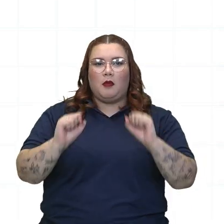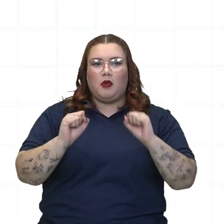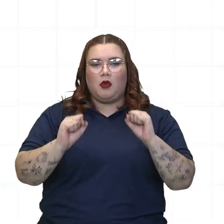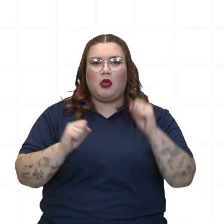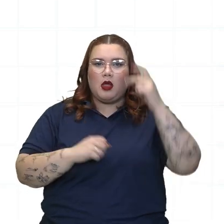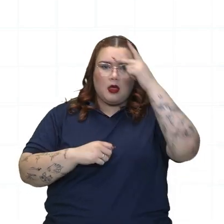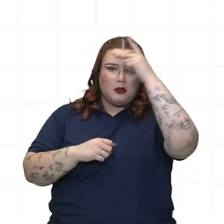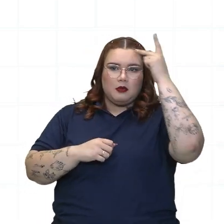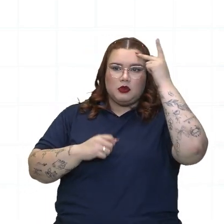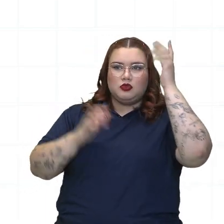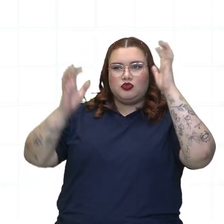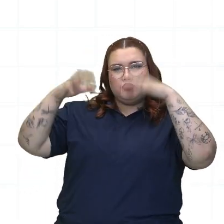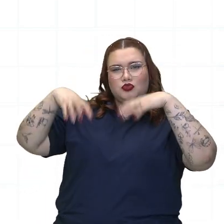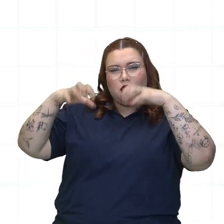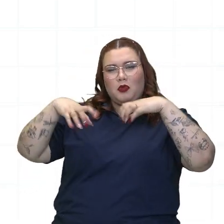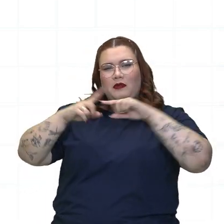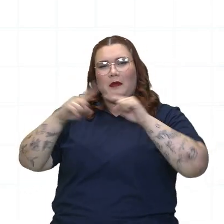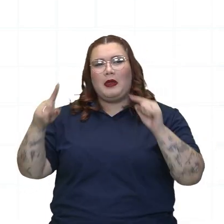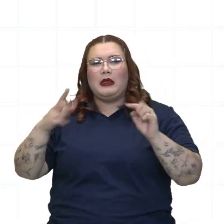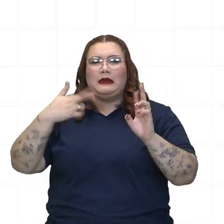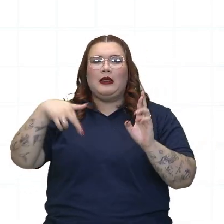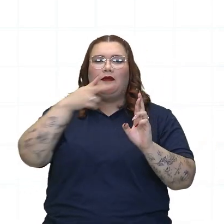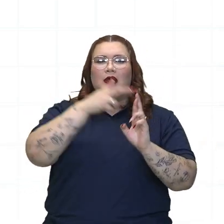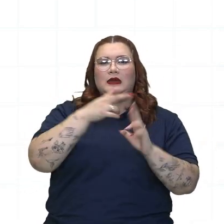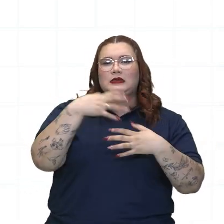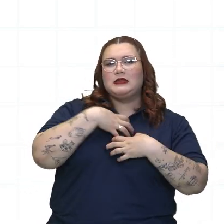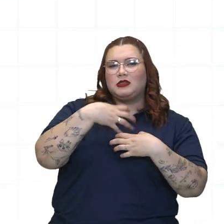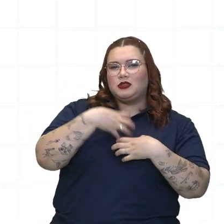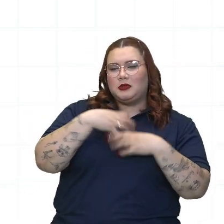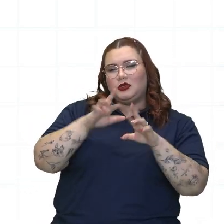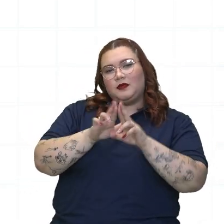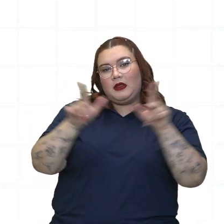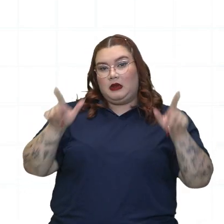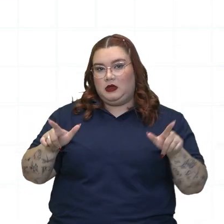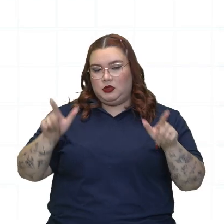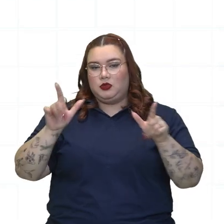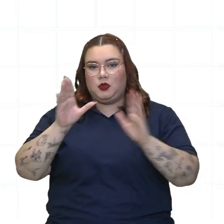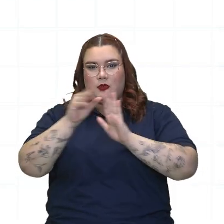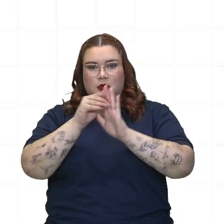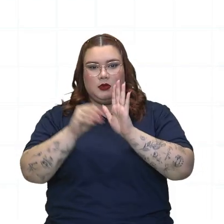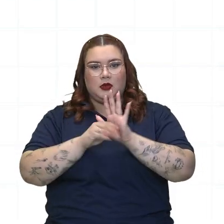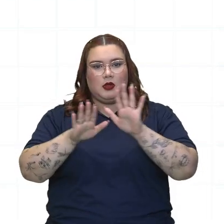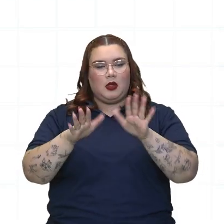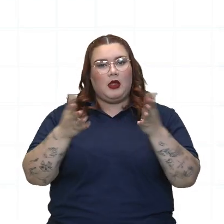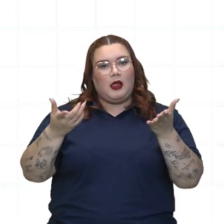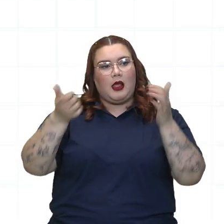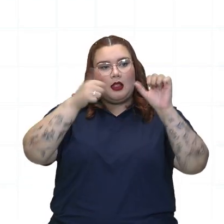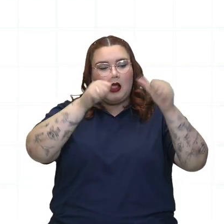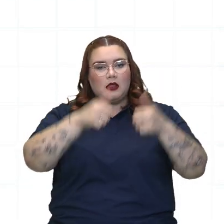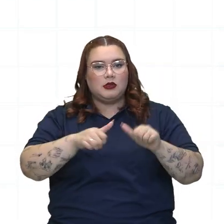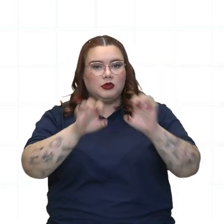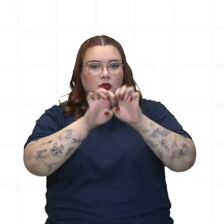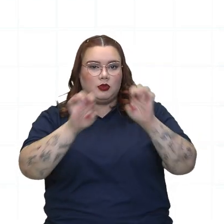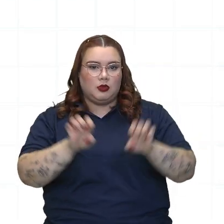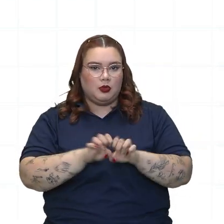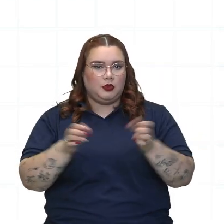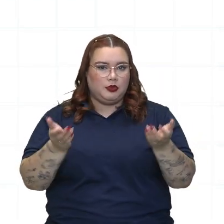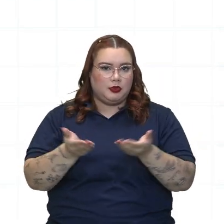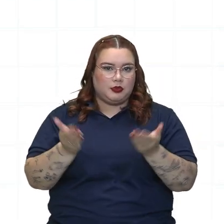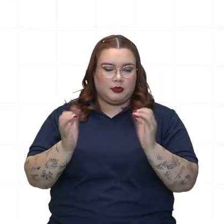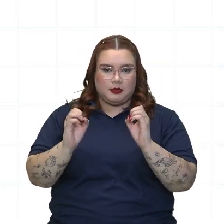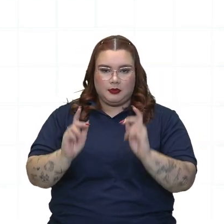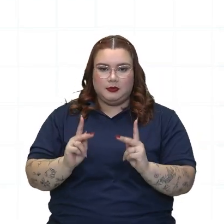está chovendo, mas enfim, outros casos, outras aulas é que a gente está na análise da estrutura, tá?